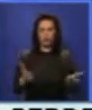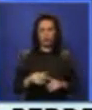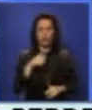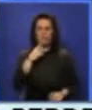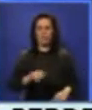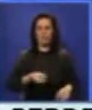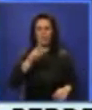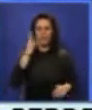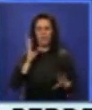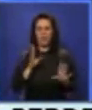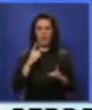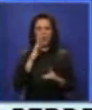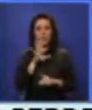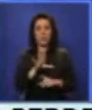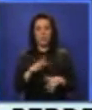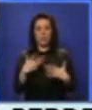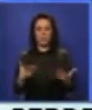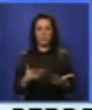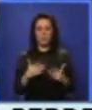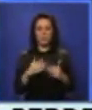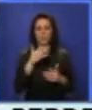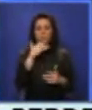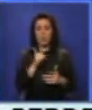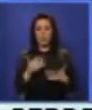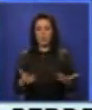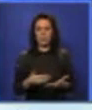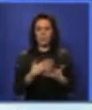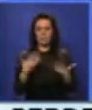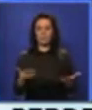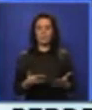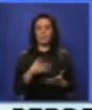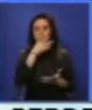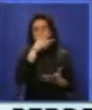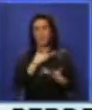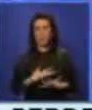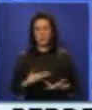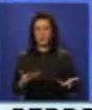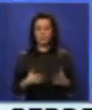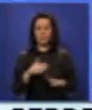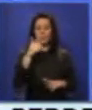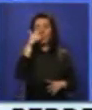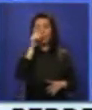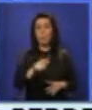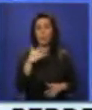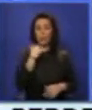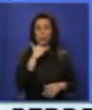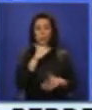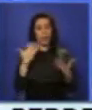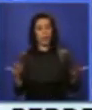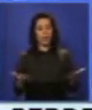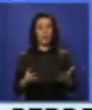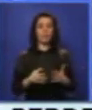caiu vários, já estão num estado a nível estético também lastimável. Uma pessoa que sorri,